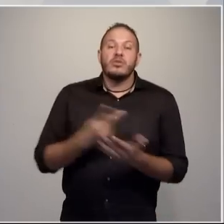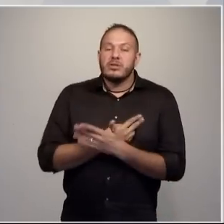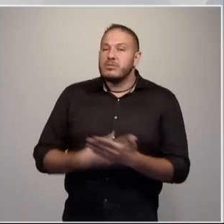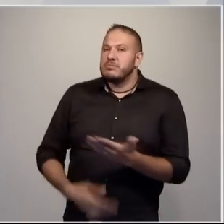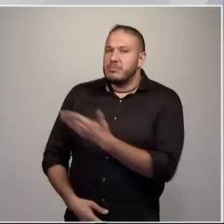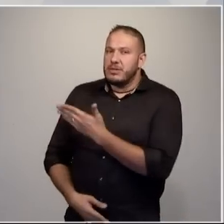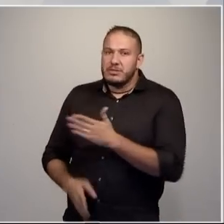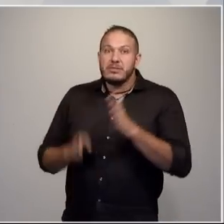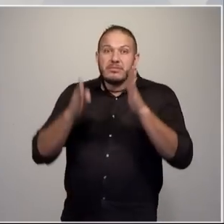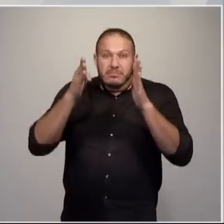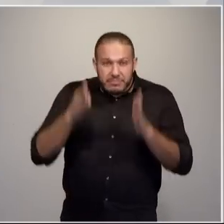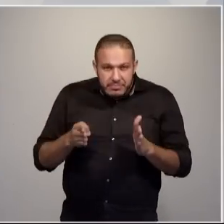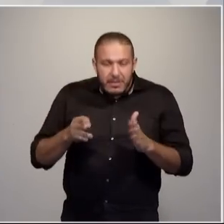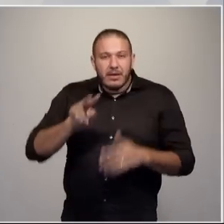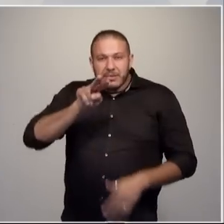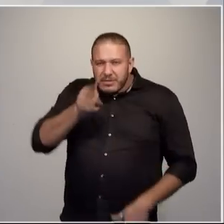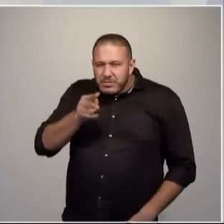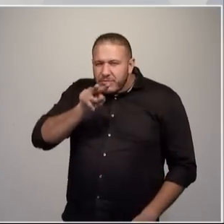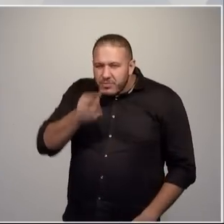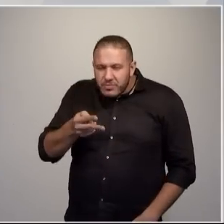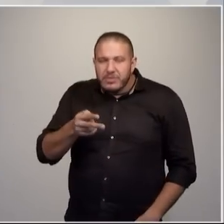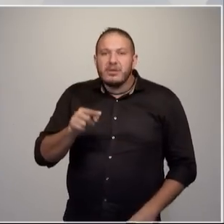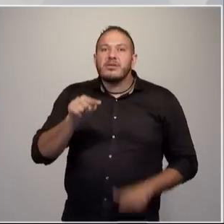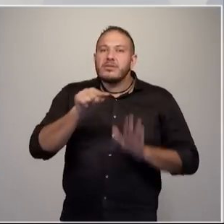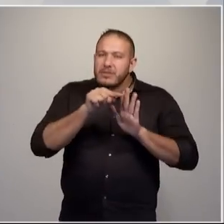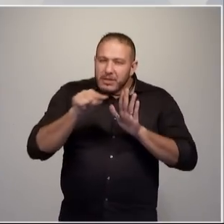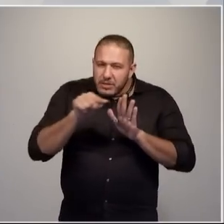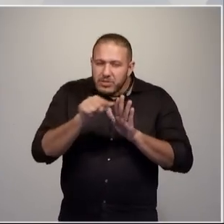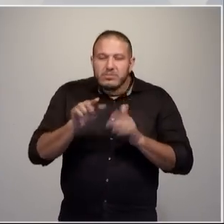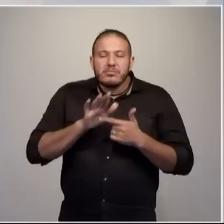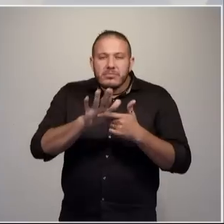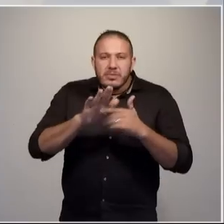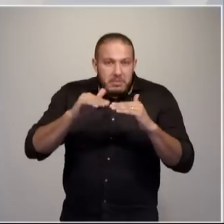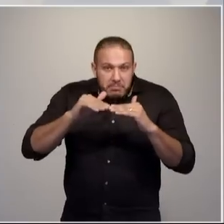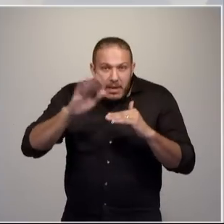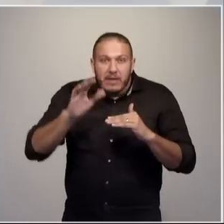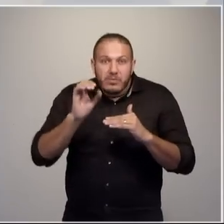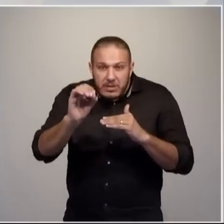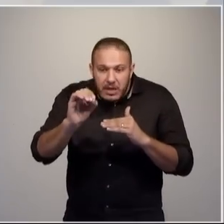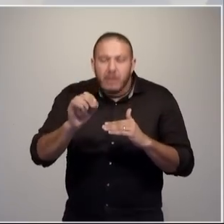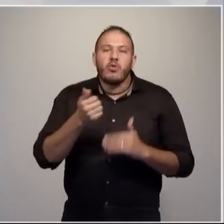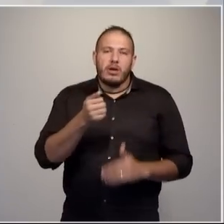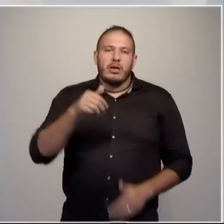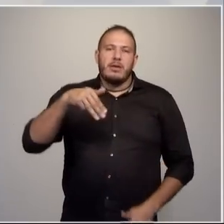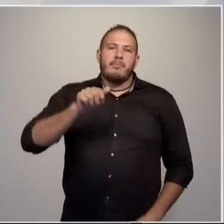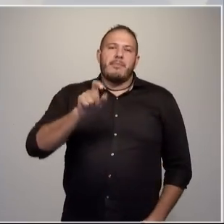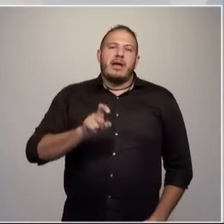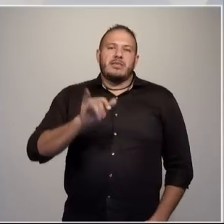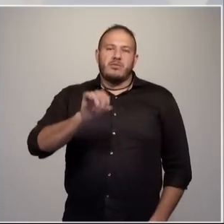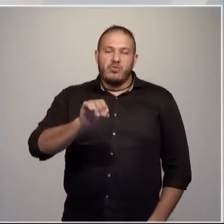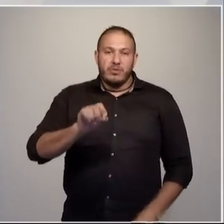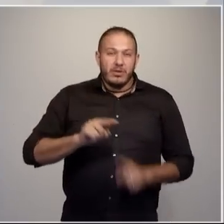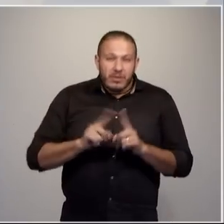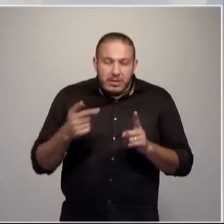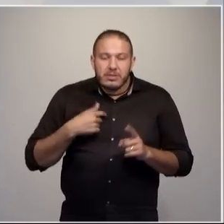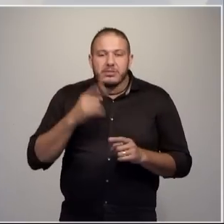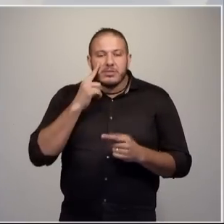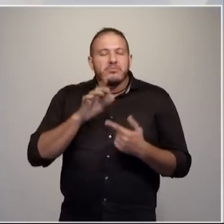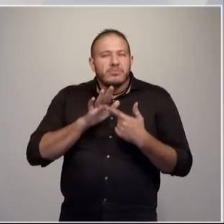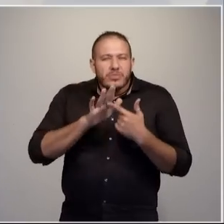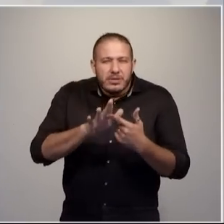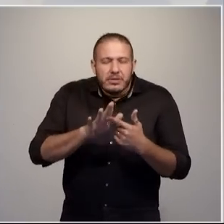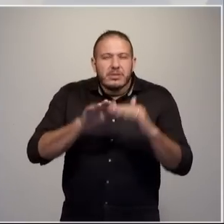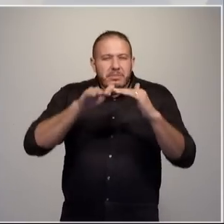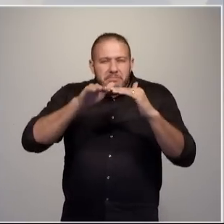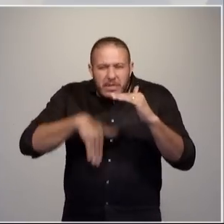derivada segunda negativa e o determinante maior que zero, máximo. Se o determinante é